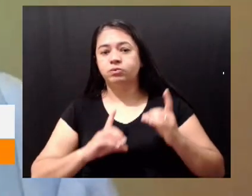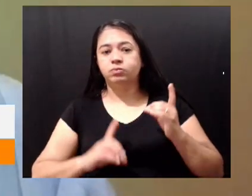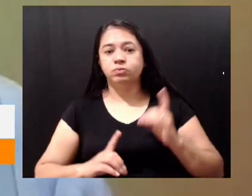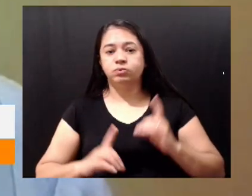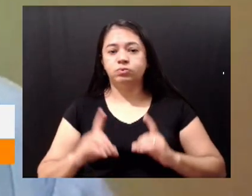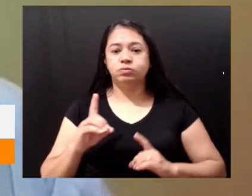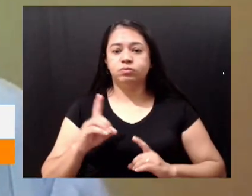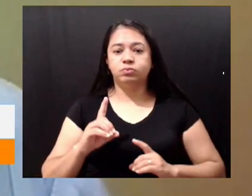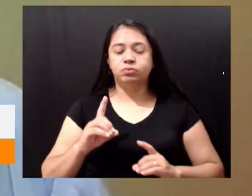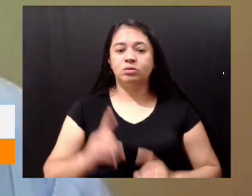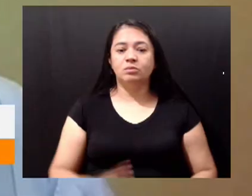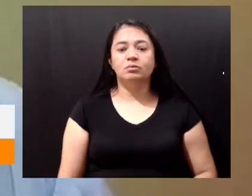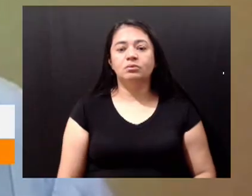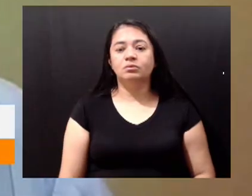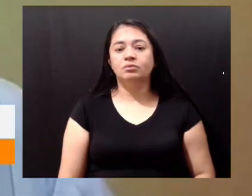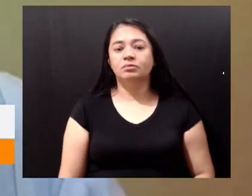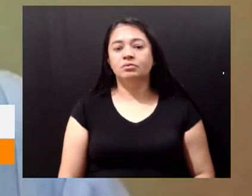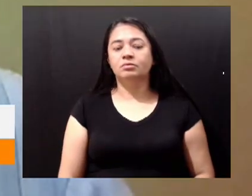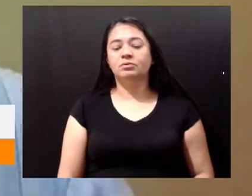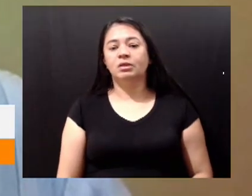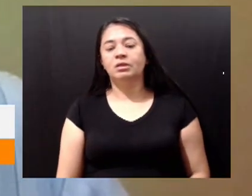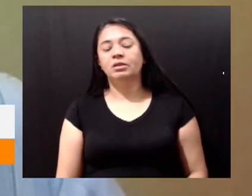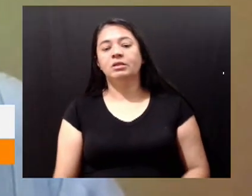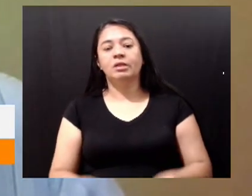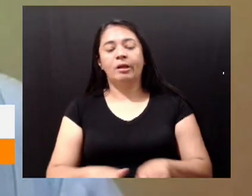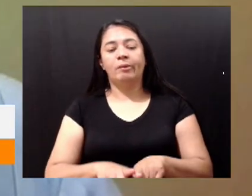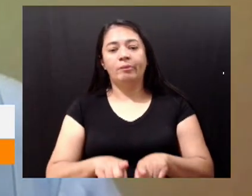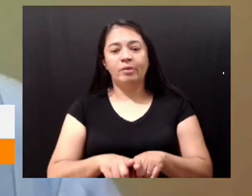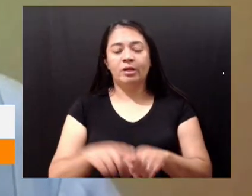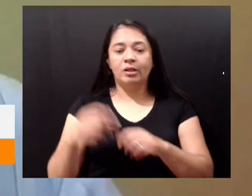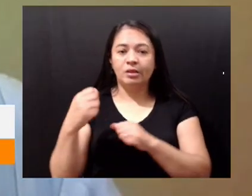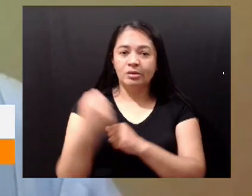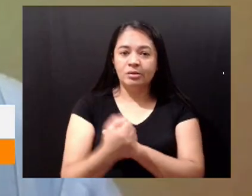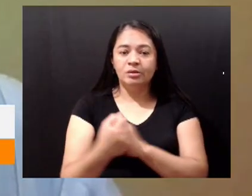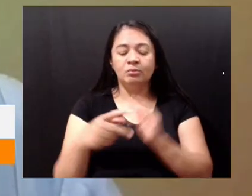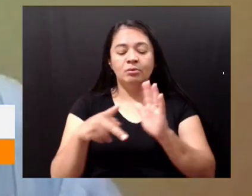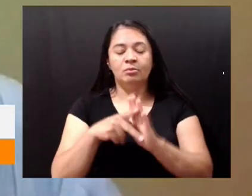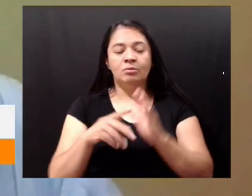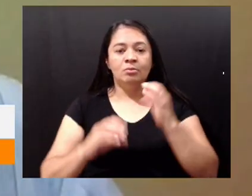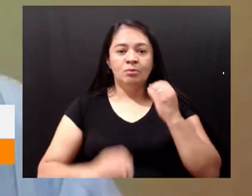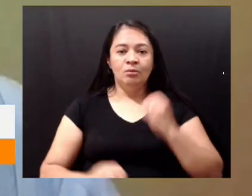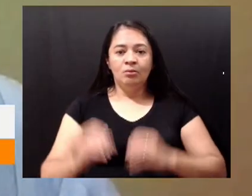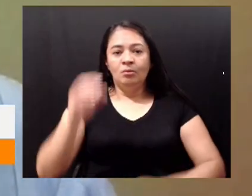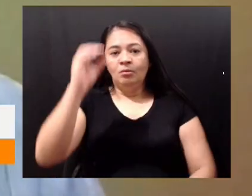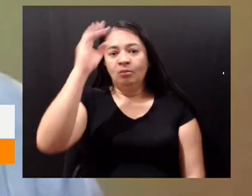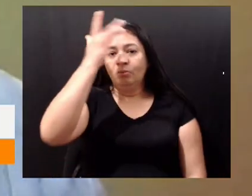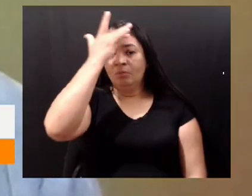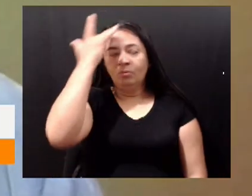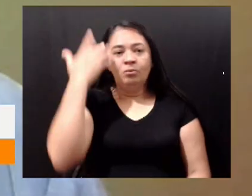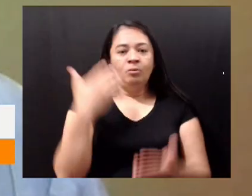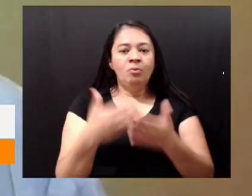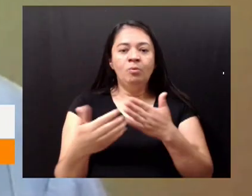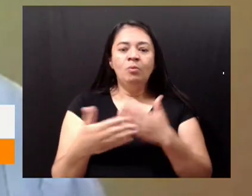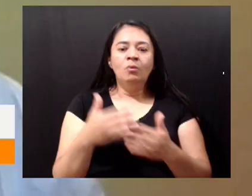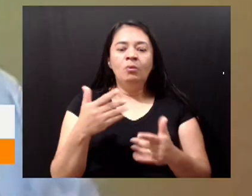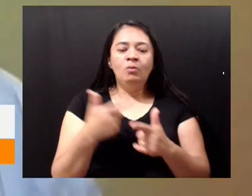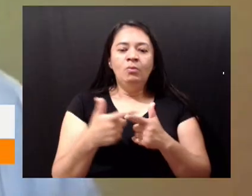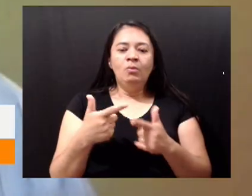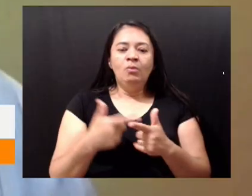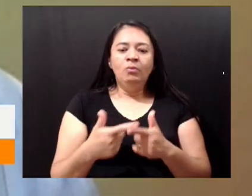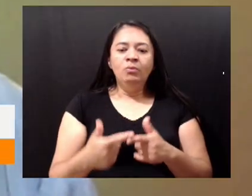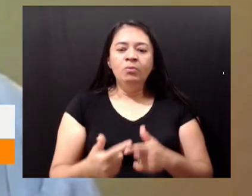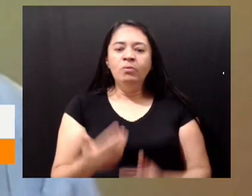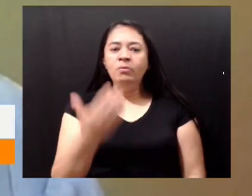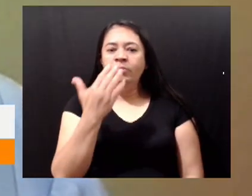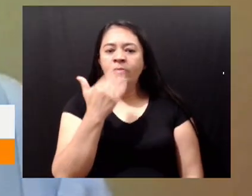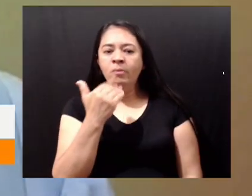há uma queda na imunidade, na defesa orgânica da pessoa, por alguma causa, por problema alimentar, por